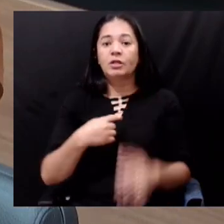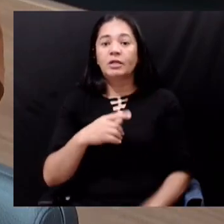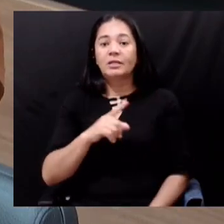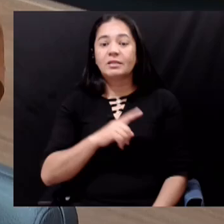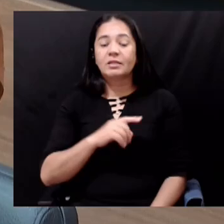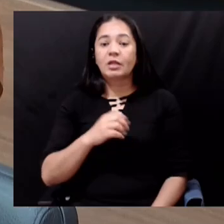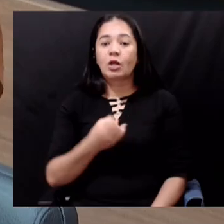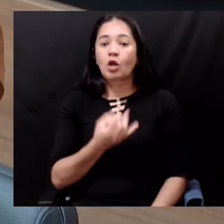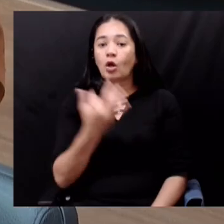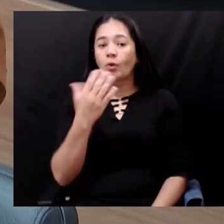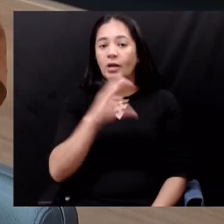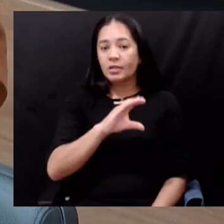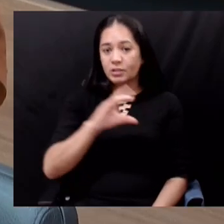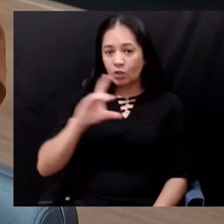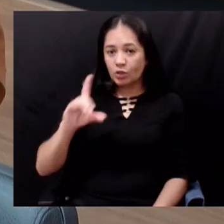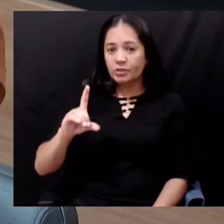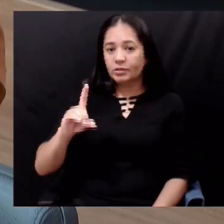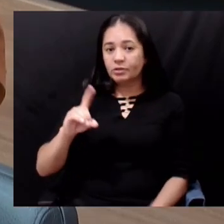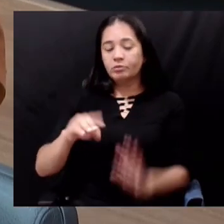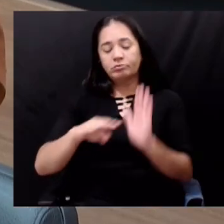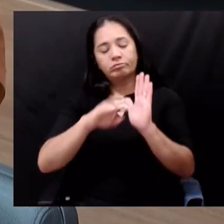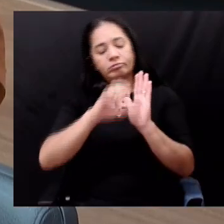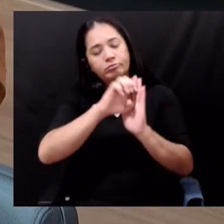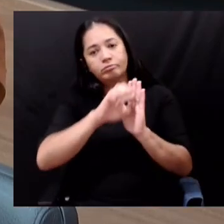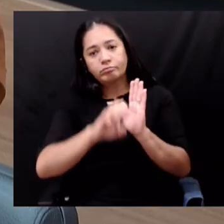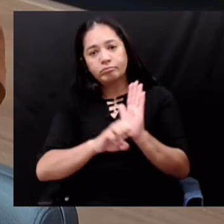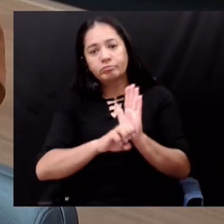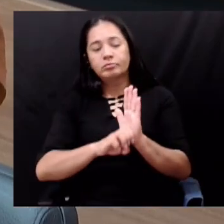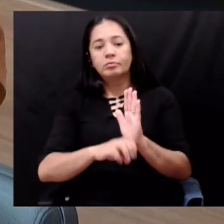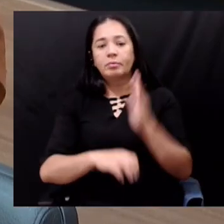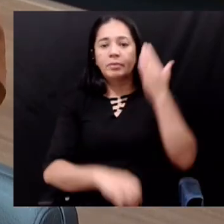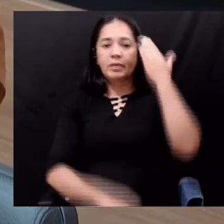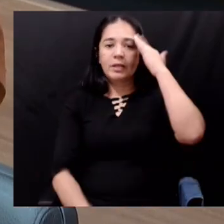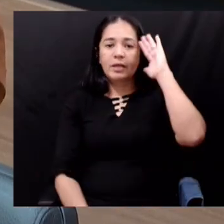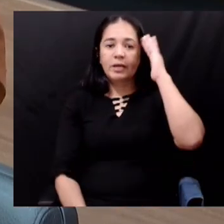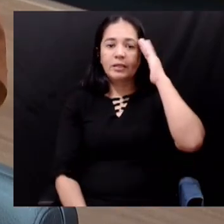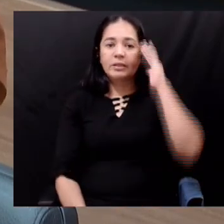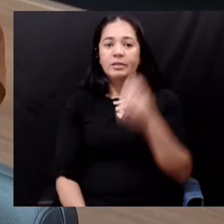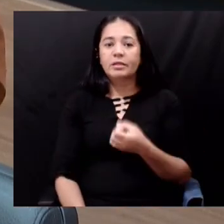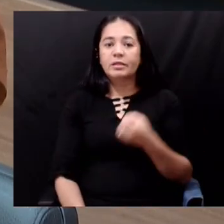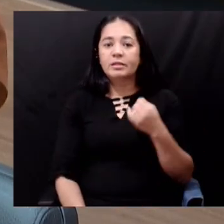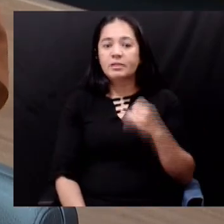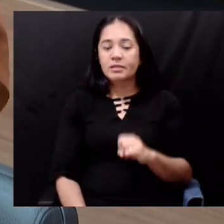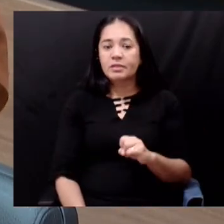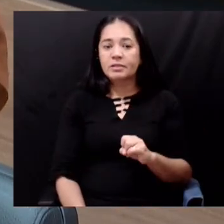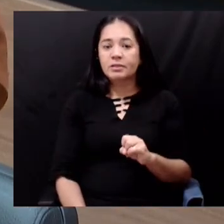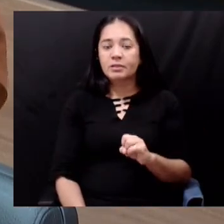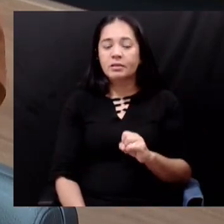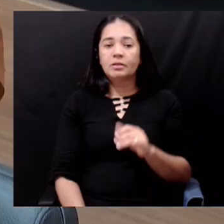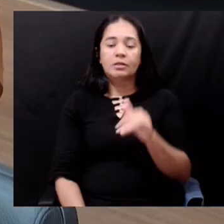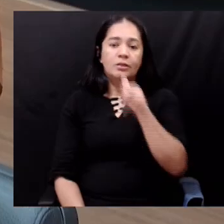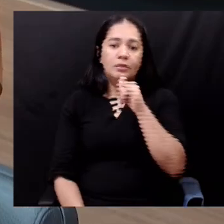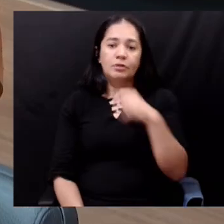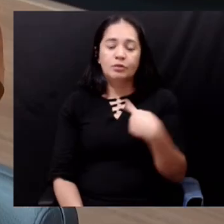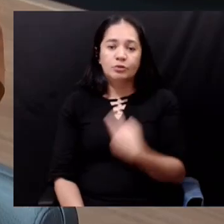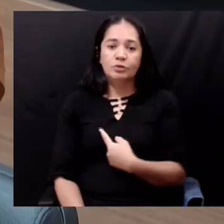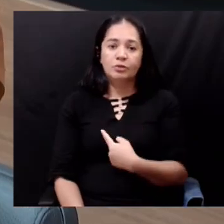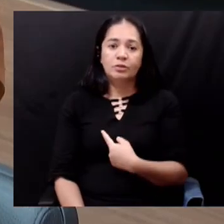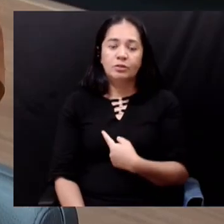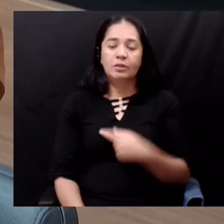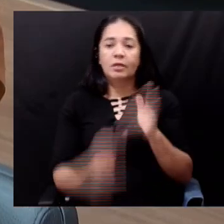Uhum. Então, até para entender se esse... Por exemplo, no nosso caso, a gente apresenta o estatuto como